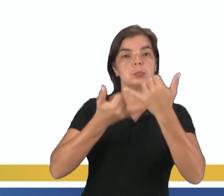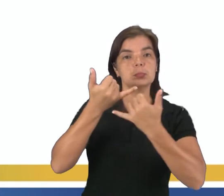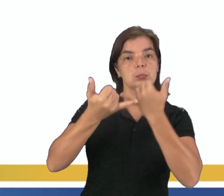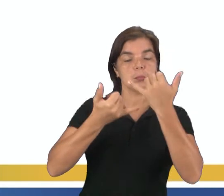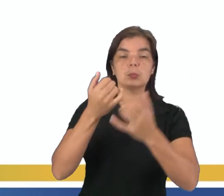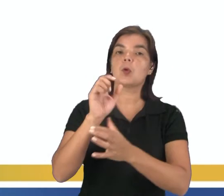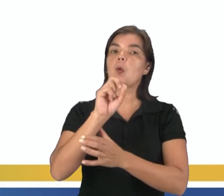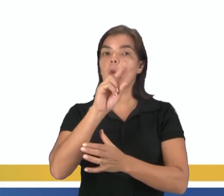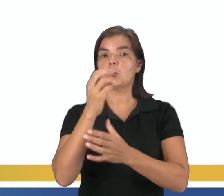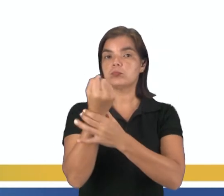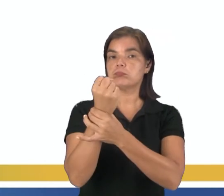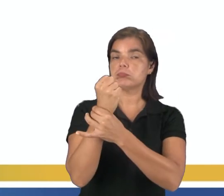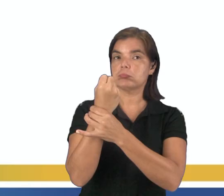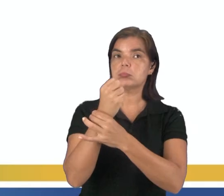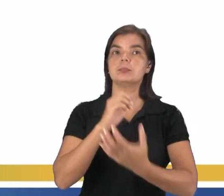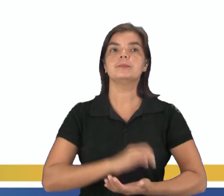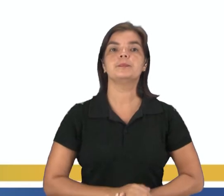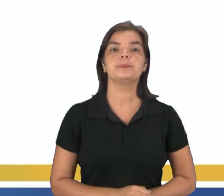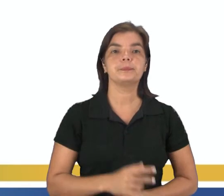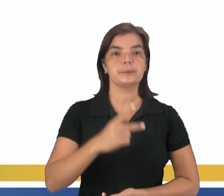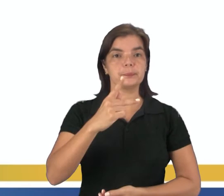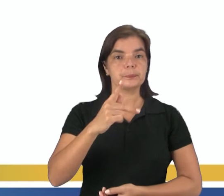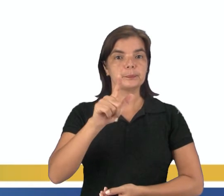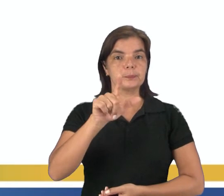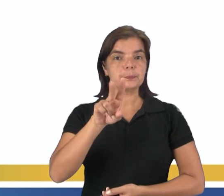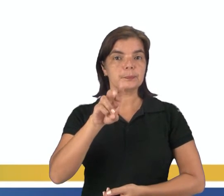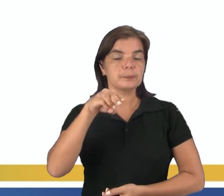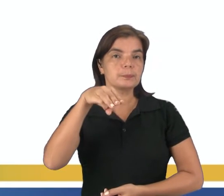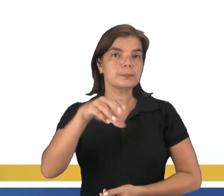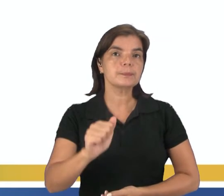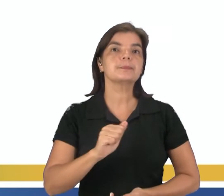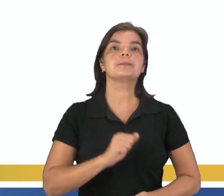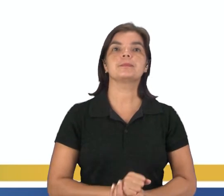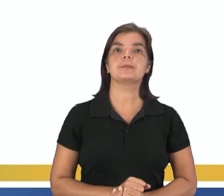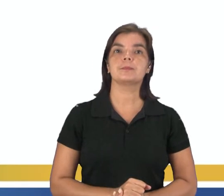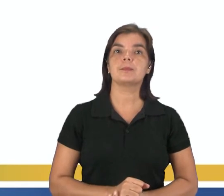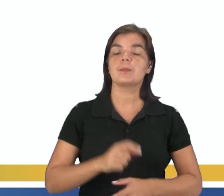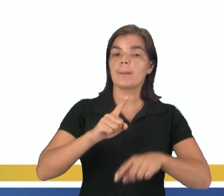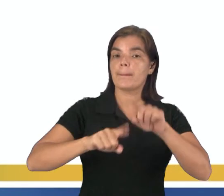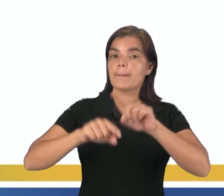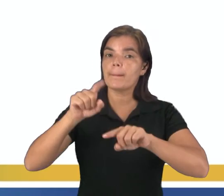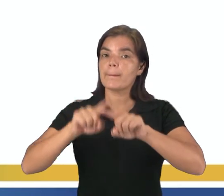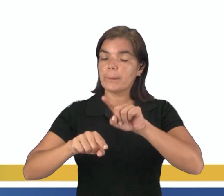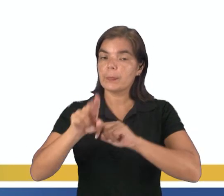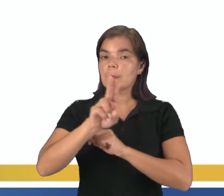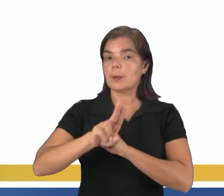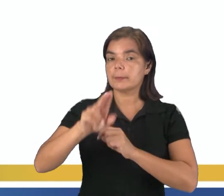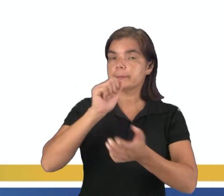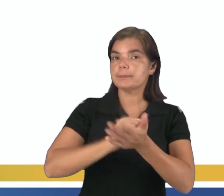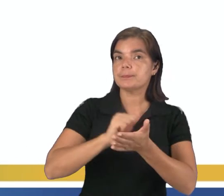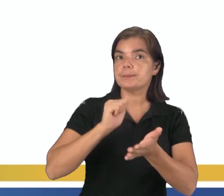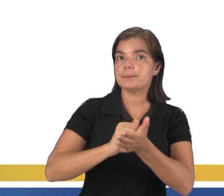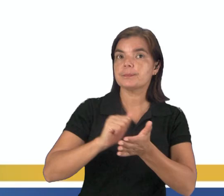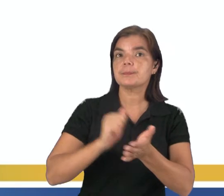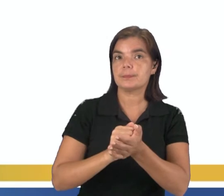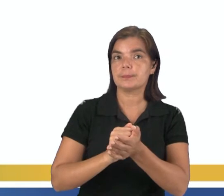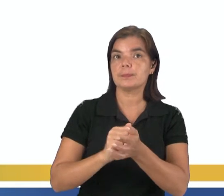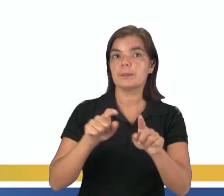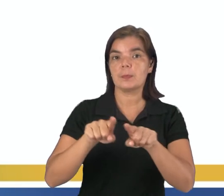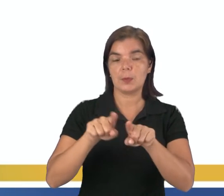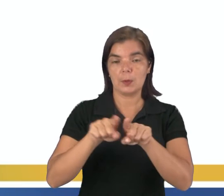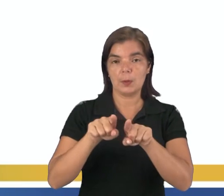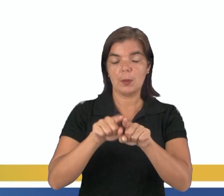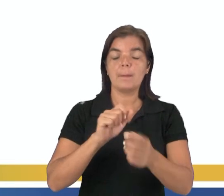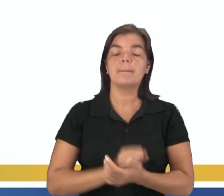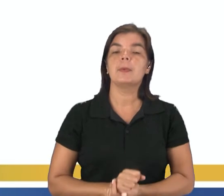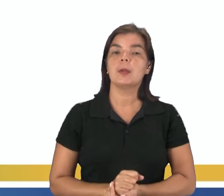A boneca em si. A palavra pluma, utensílio de escrever e parte de